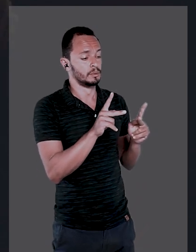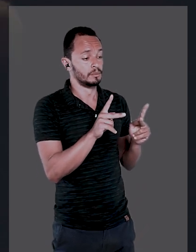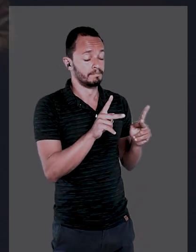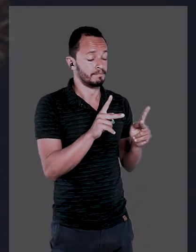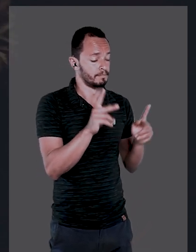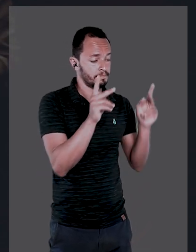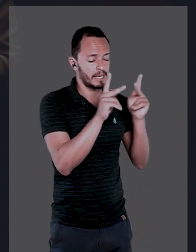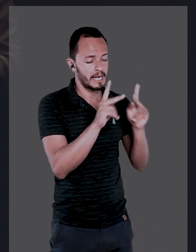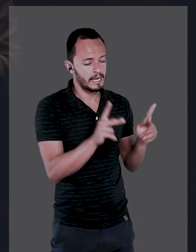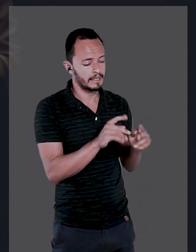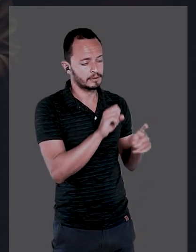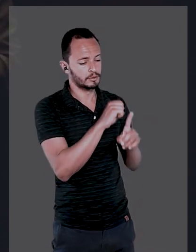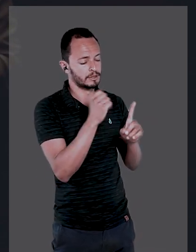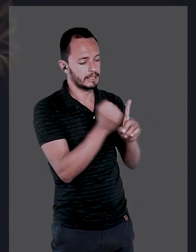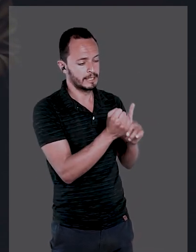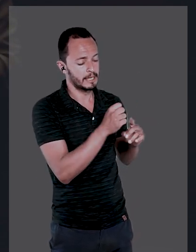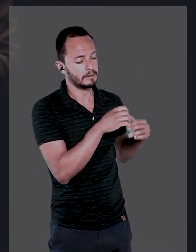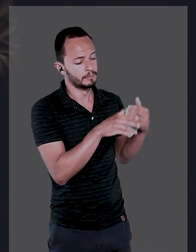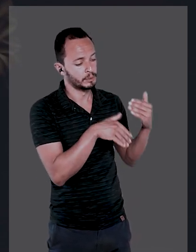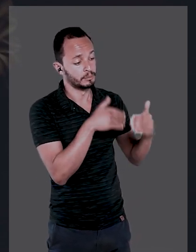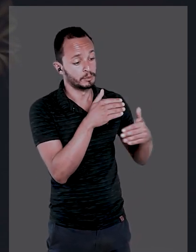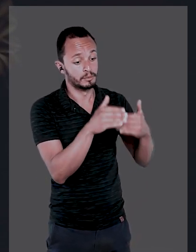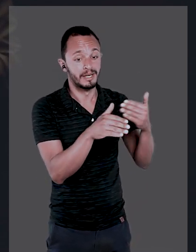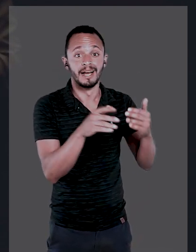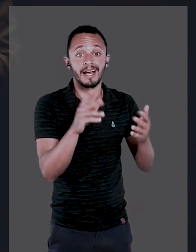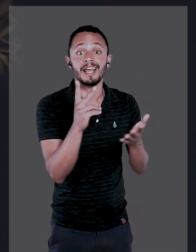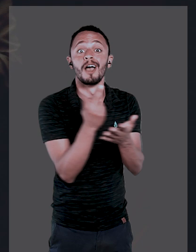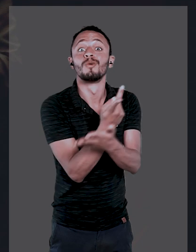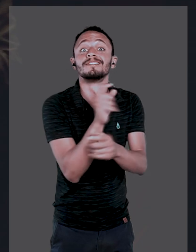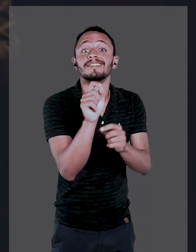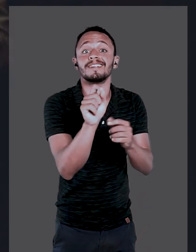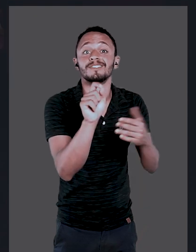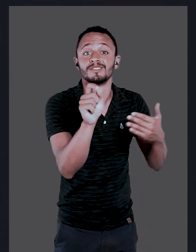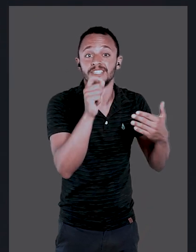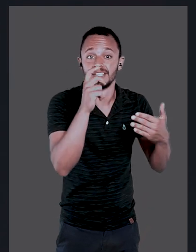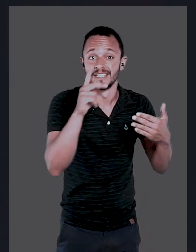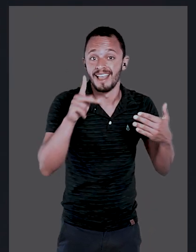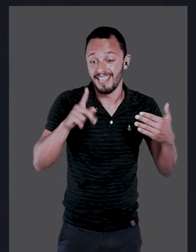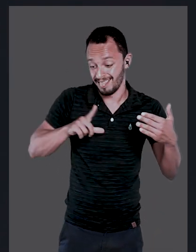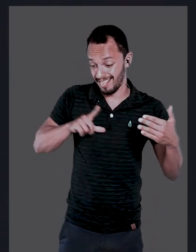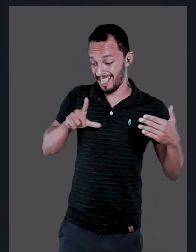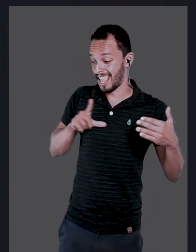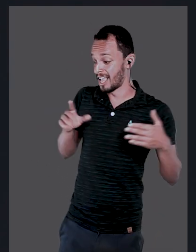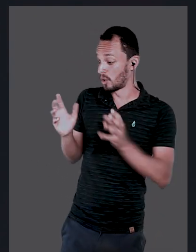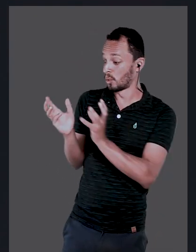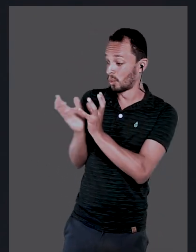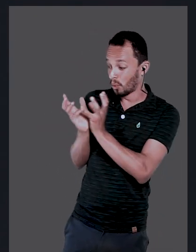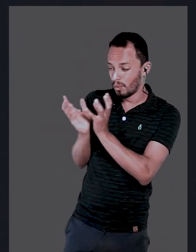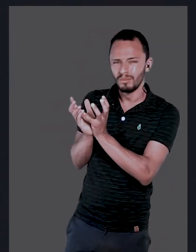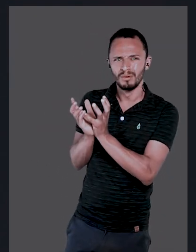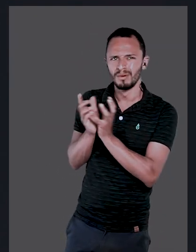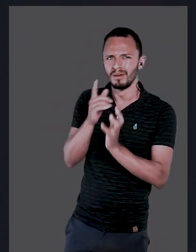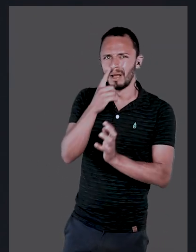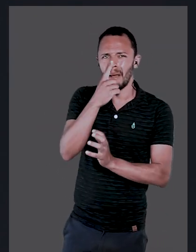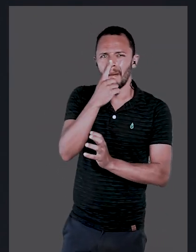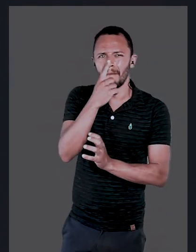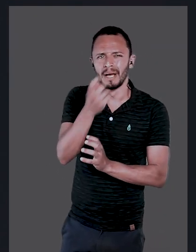sejamos apanhados à traição, de surpresa, por esses grupos que